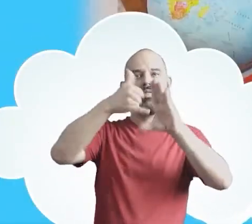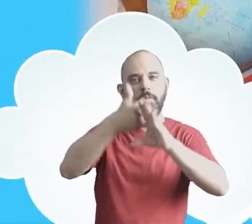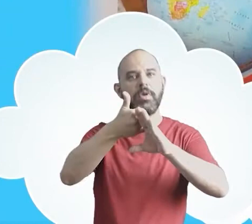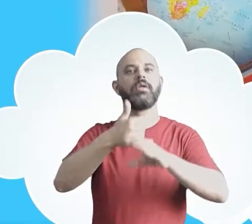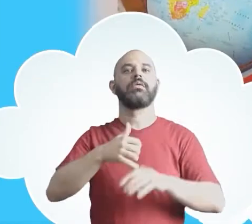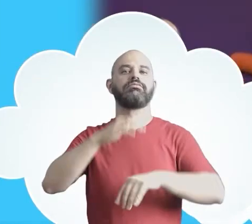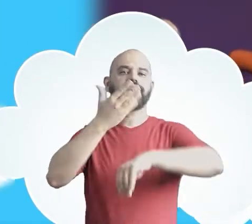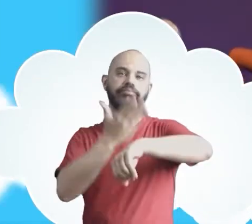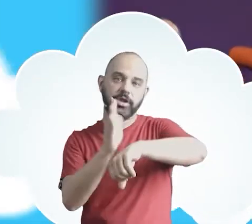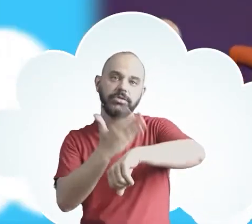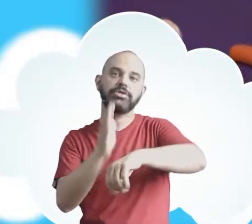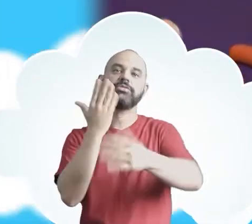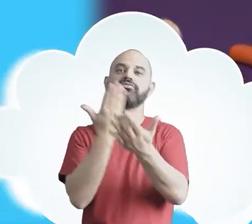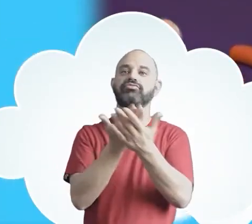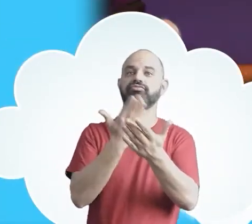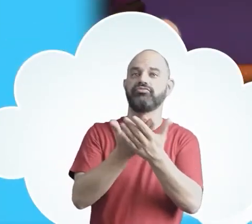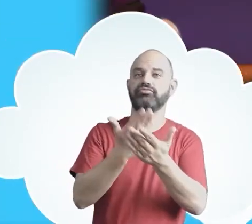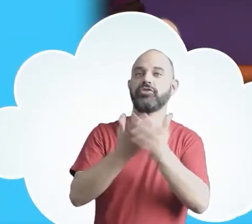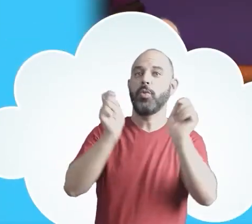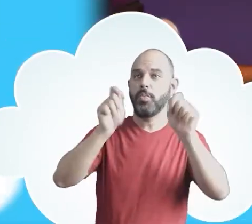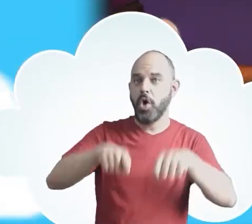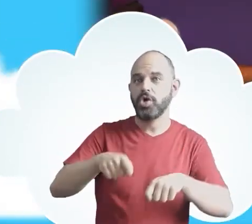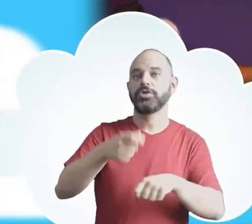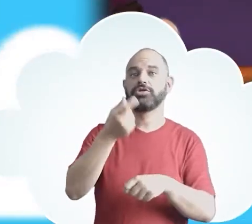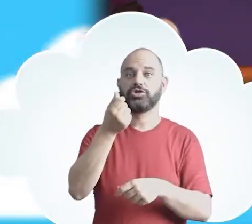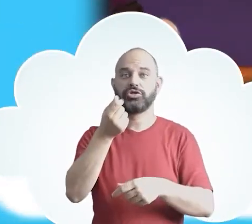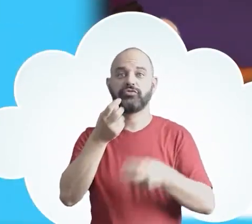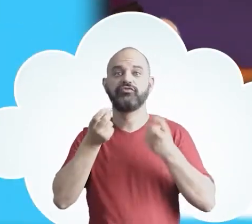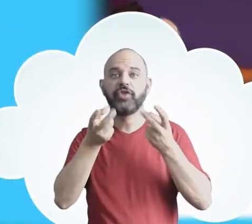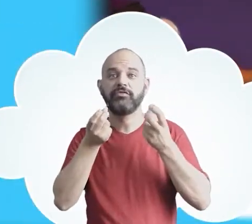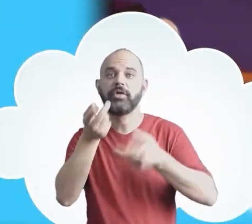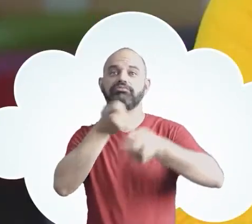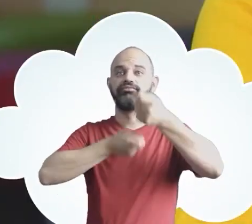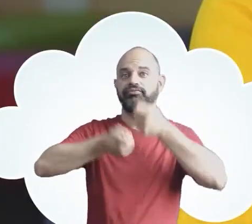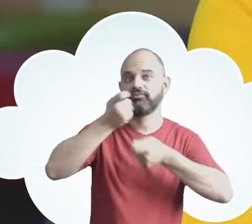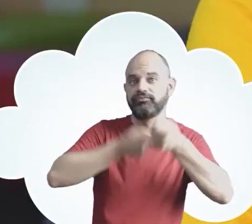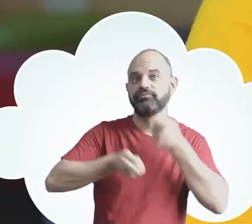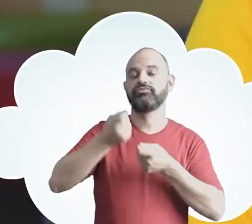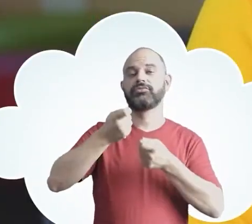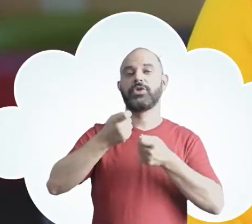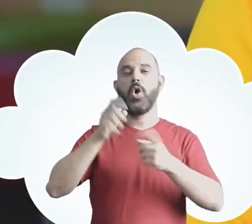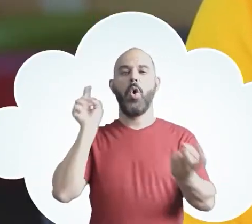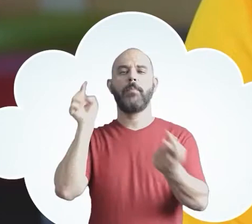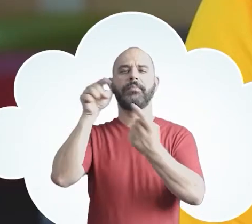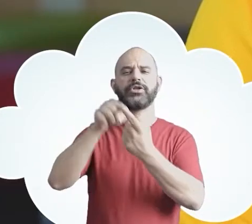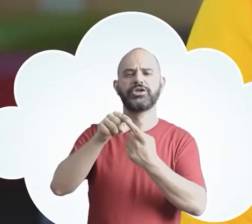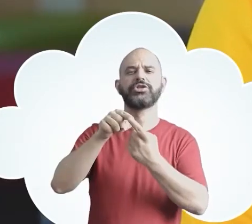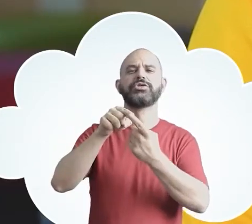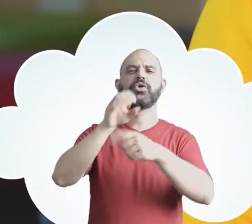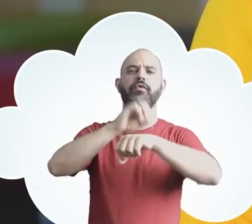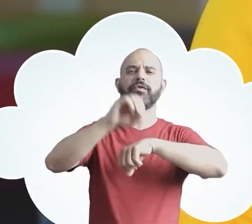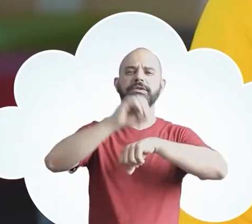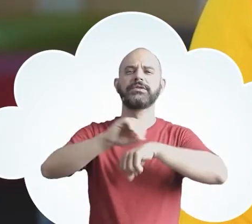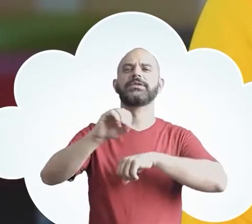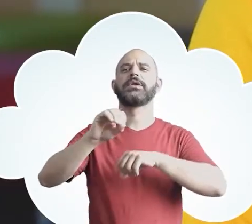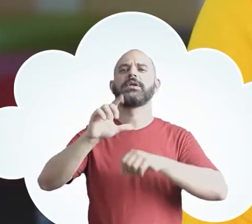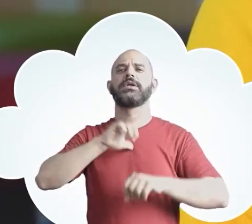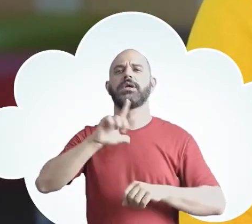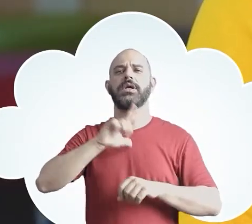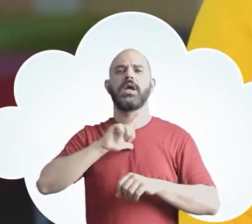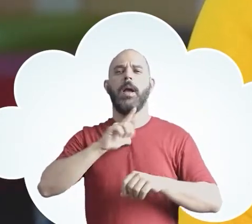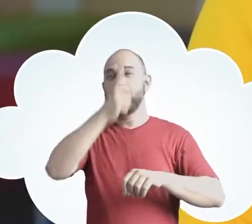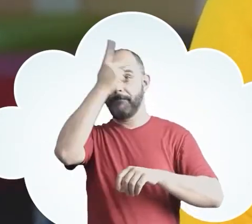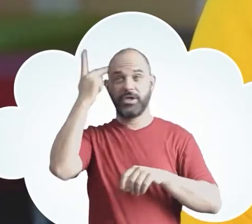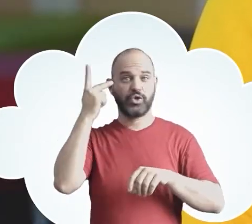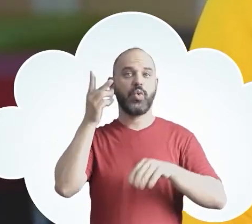e praticando as aulas, capacitação e geração de renda. O objetivo dessa oficina é levar os participantes